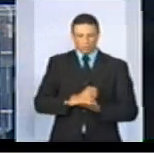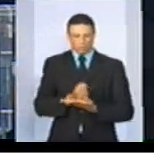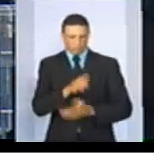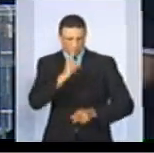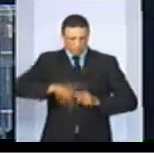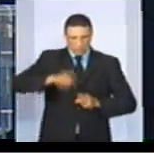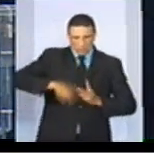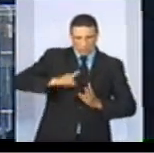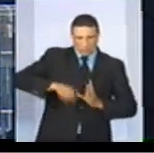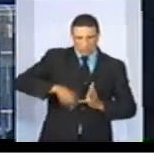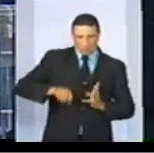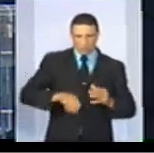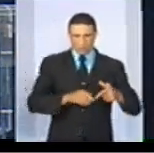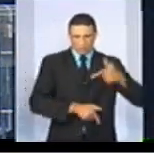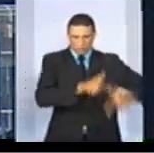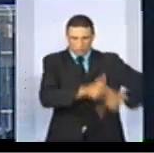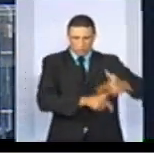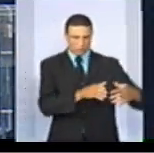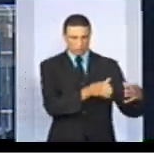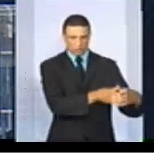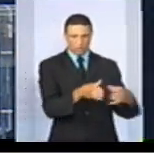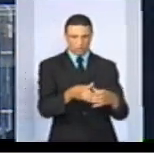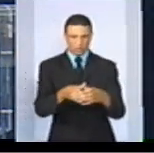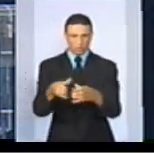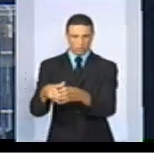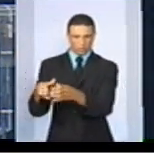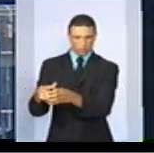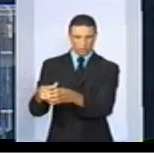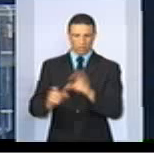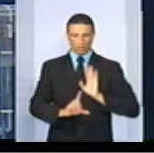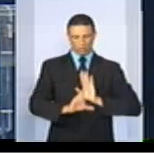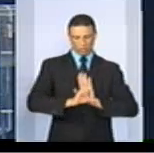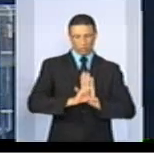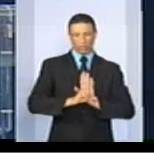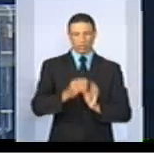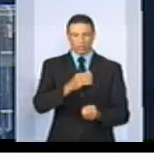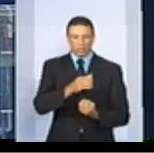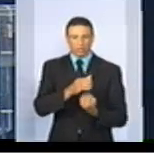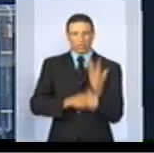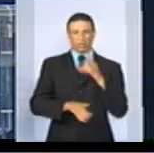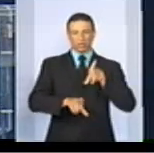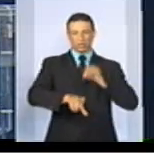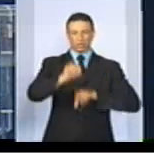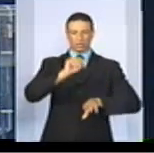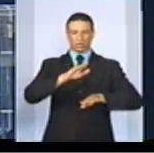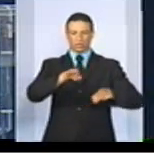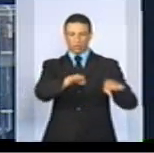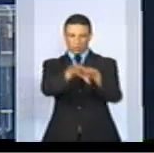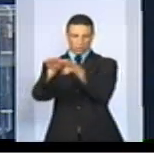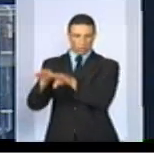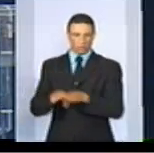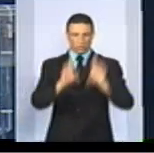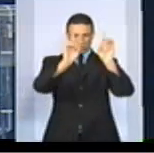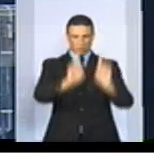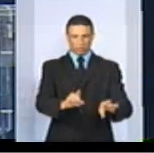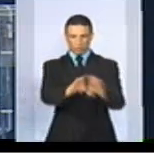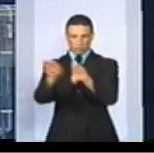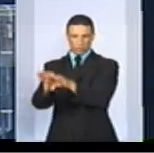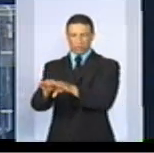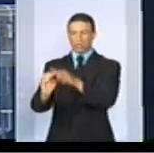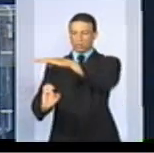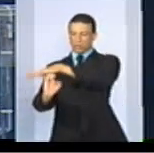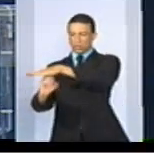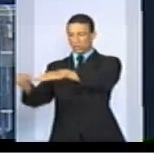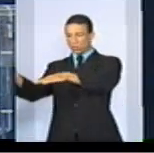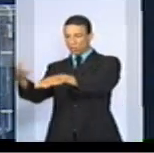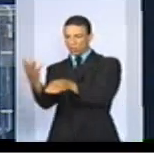ou coligada a uma programadora, empacotadora ou distribuidora, a lei cria uma estrutura mais democrática, permitindo que novas empresas entrem no mercado e o